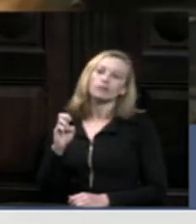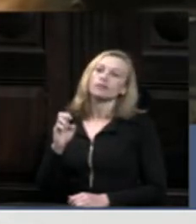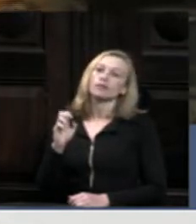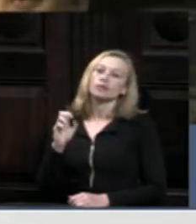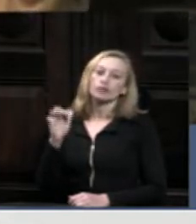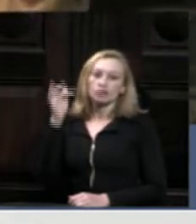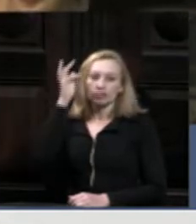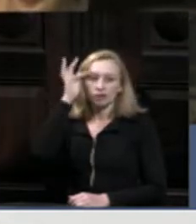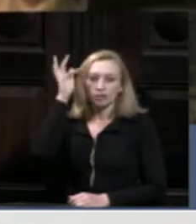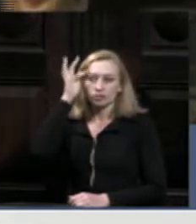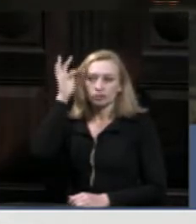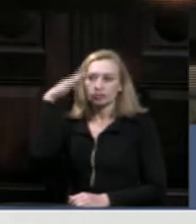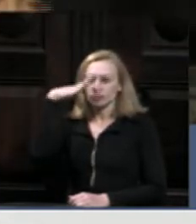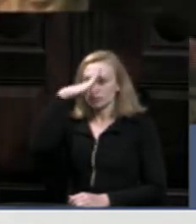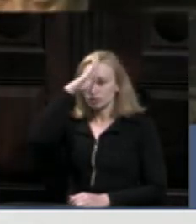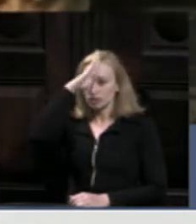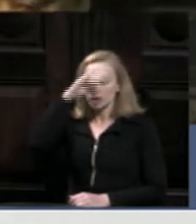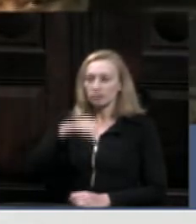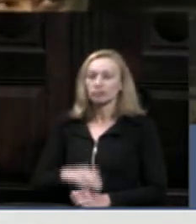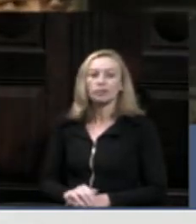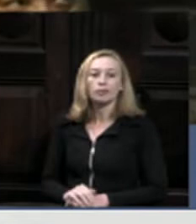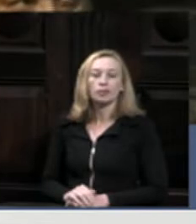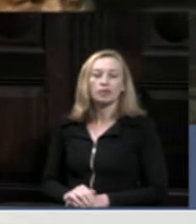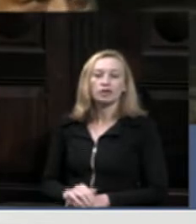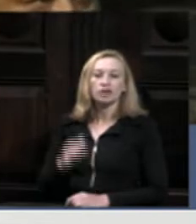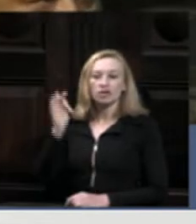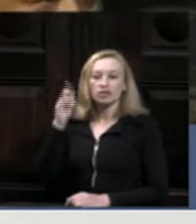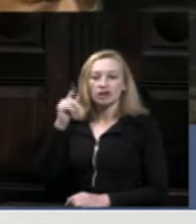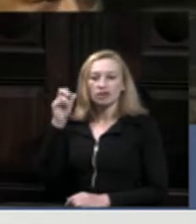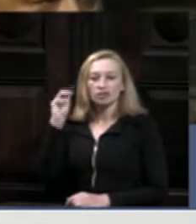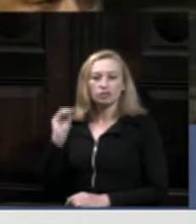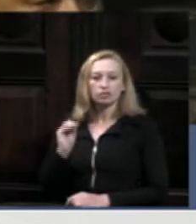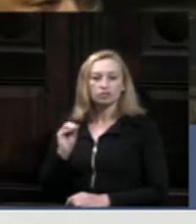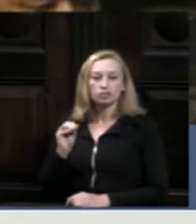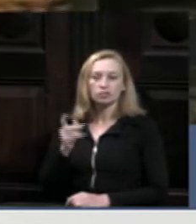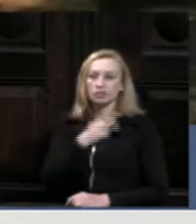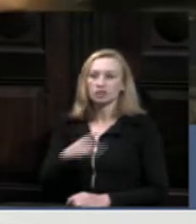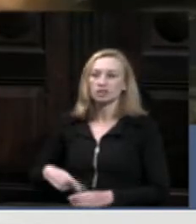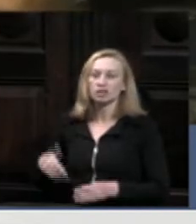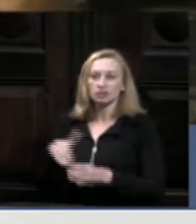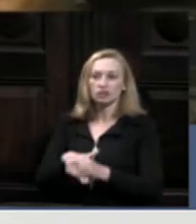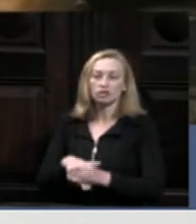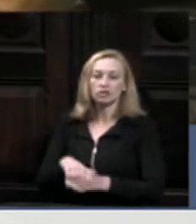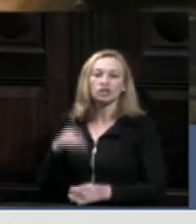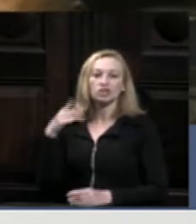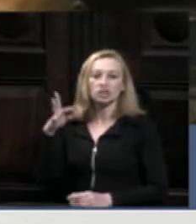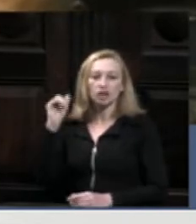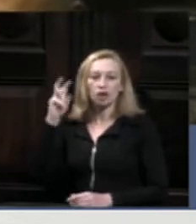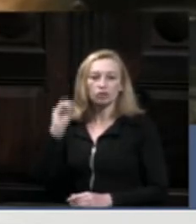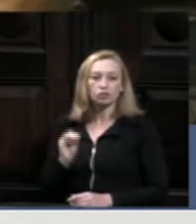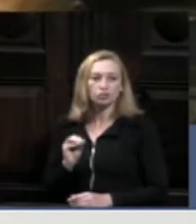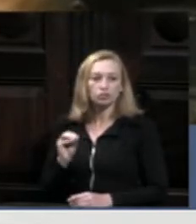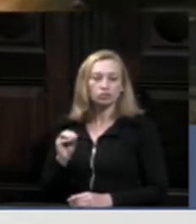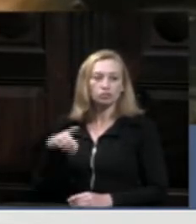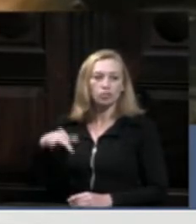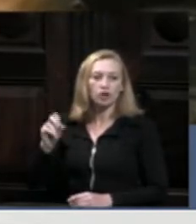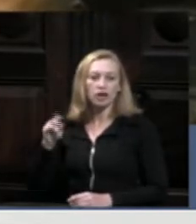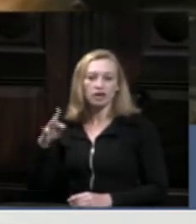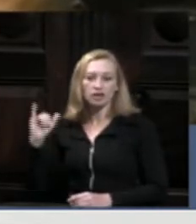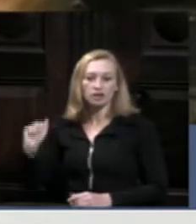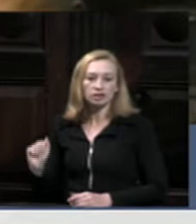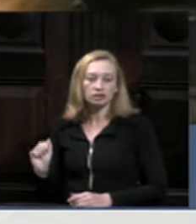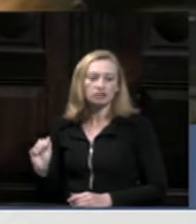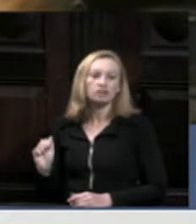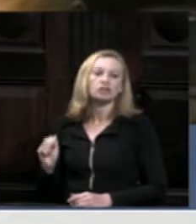Flávio Bolsonaro. Deputado Flávio Serafim, presente, está votando. Deputado Geraldo Moreira. Deputado